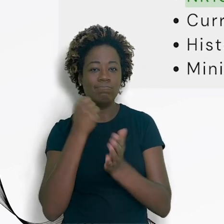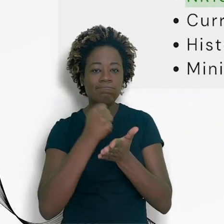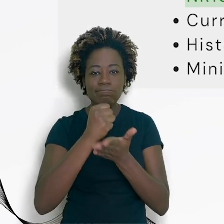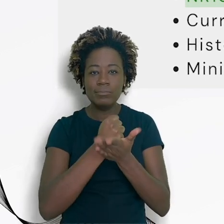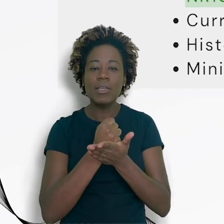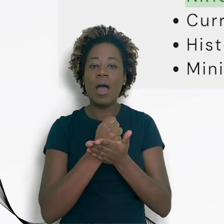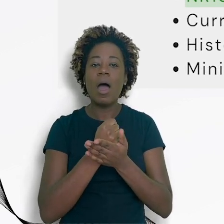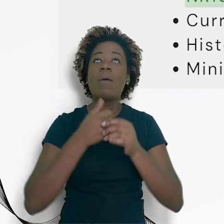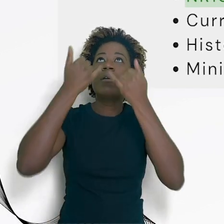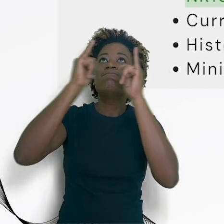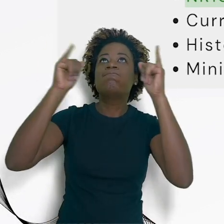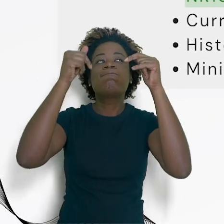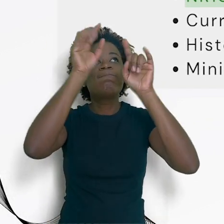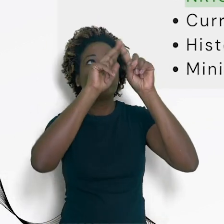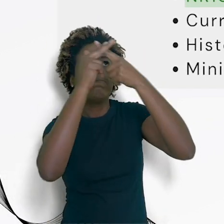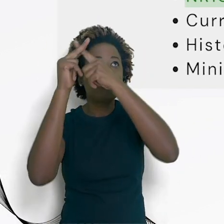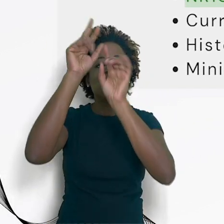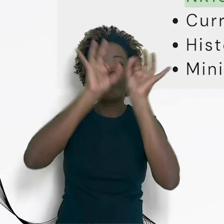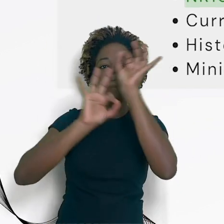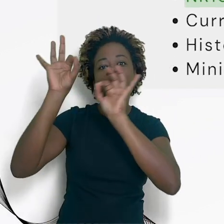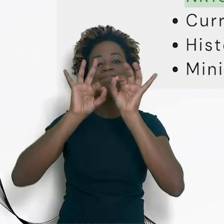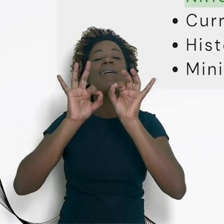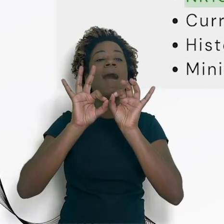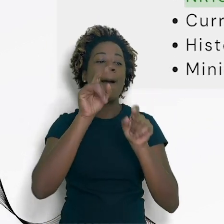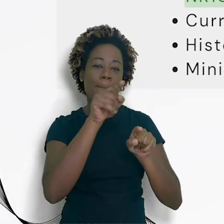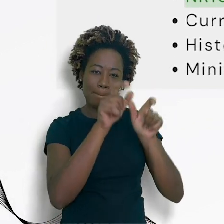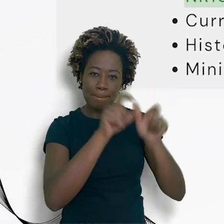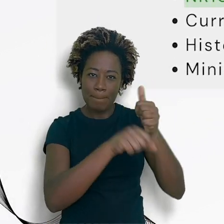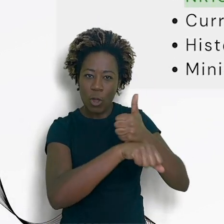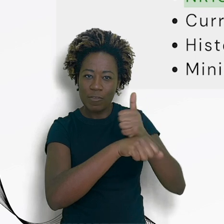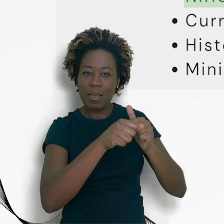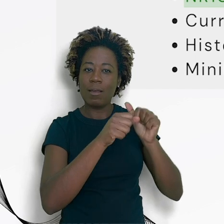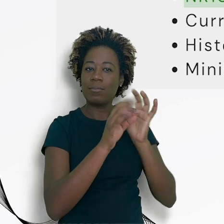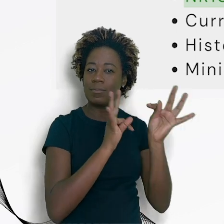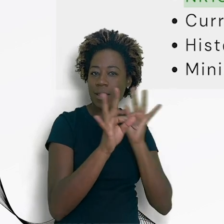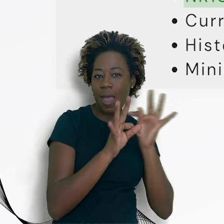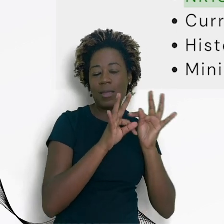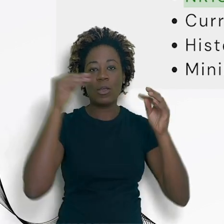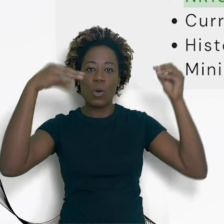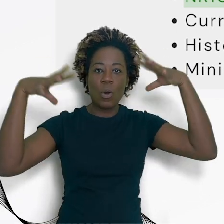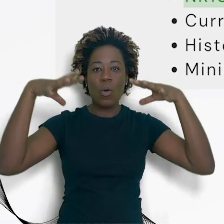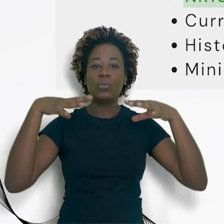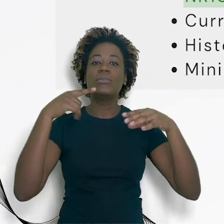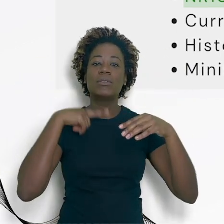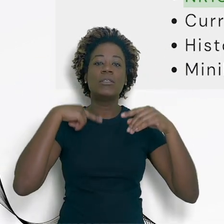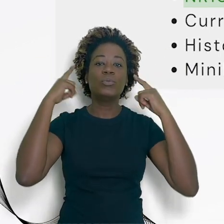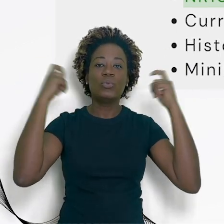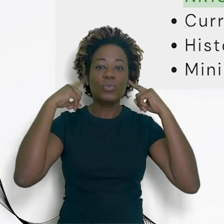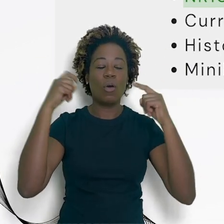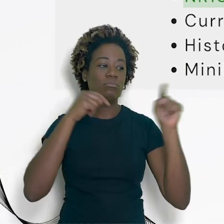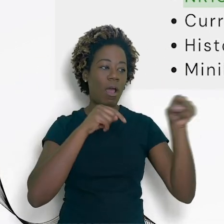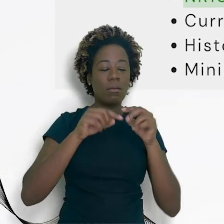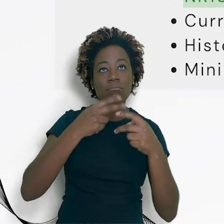você pode mexer em instalações elétricas, indispensável para técnicos, sobretudo de luz e som, muito importante para todos os técnicos que